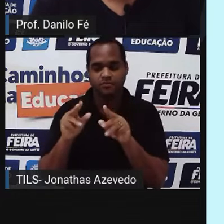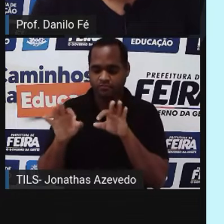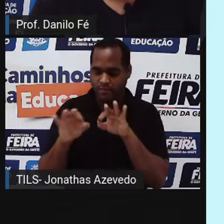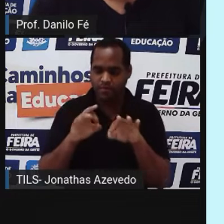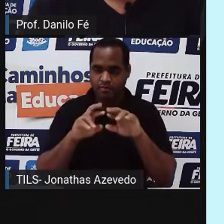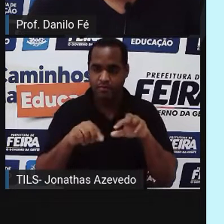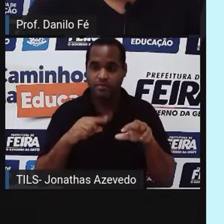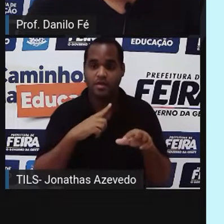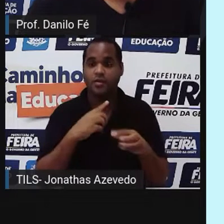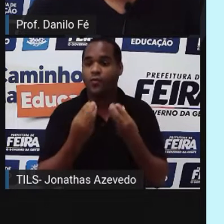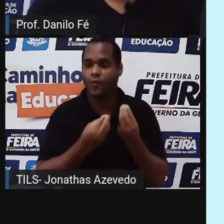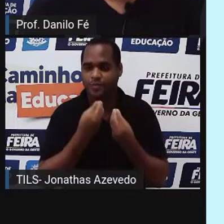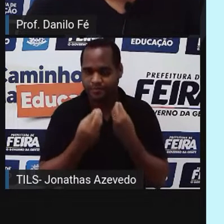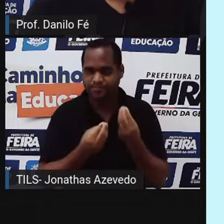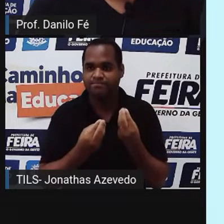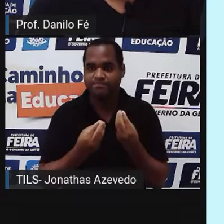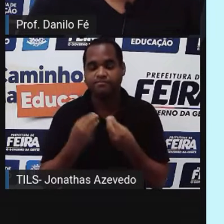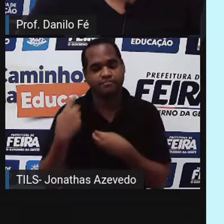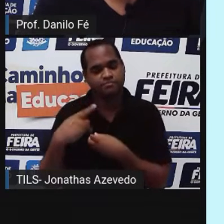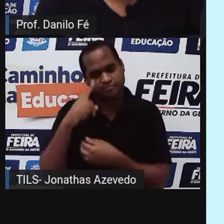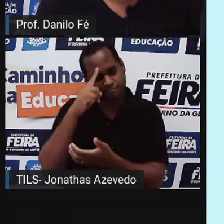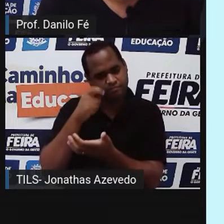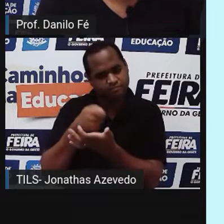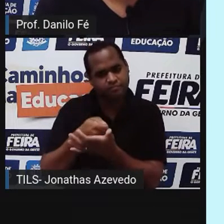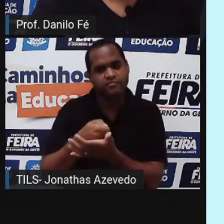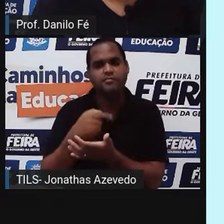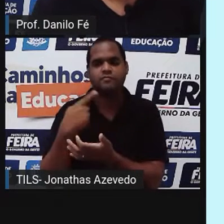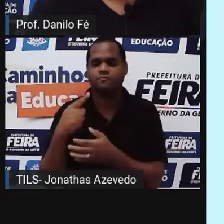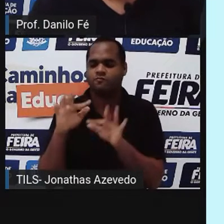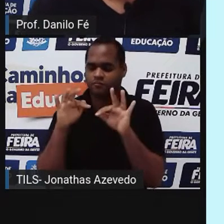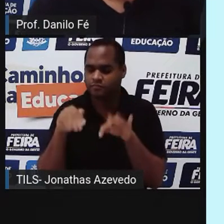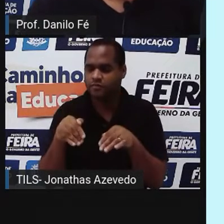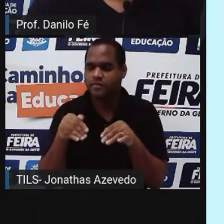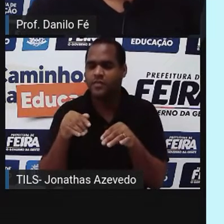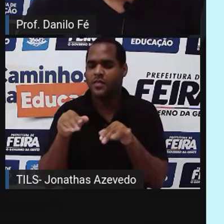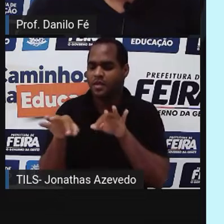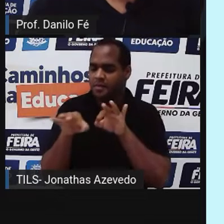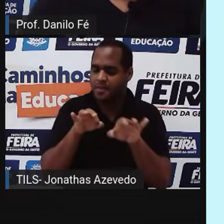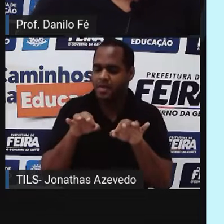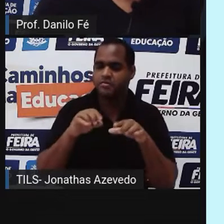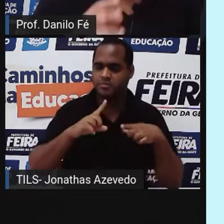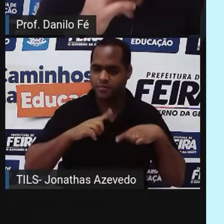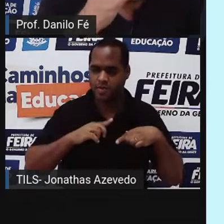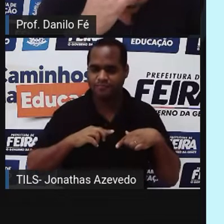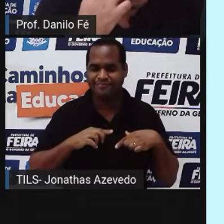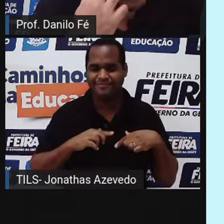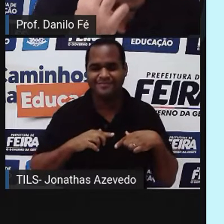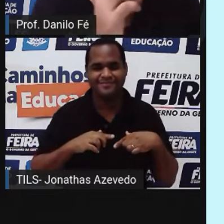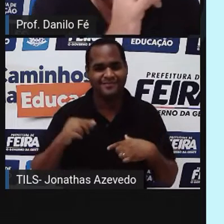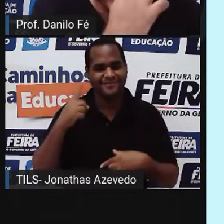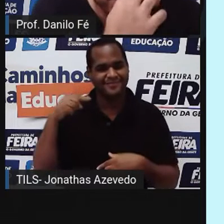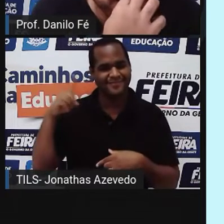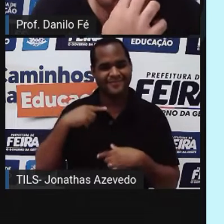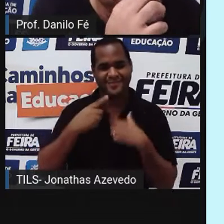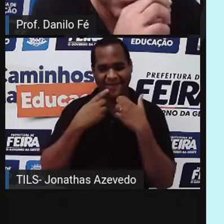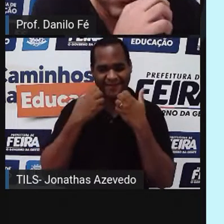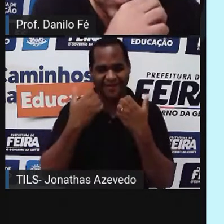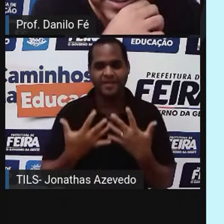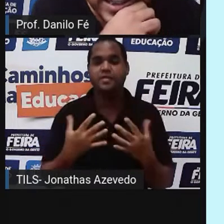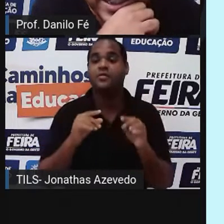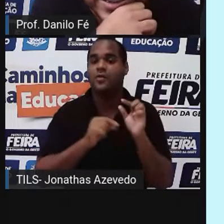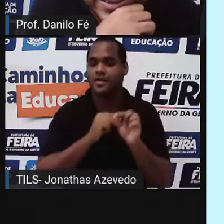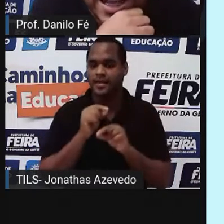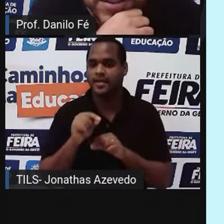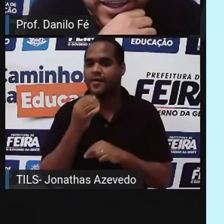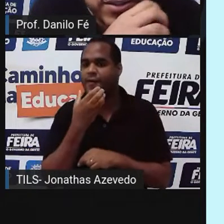que era o que ele chamava de solução final do problema dos judeus. Como eu falei, o